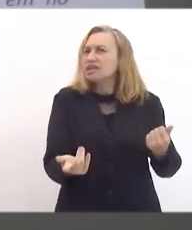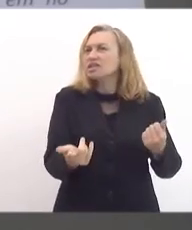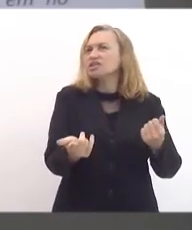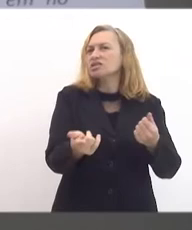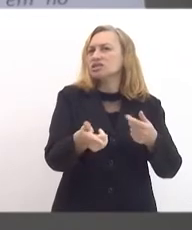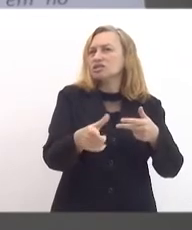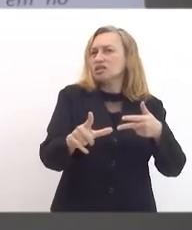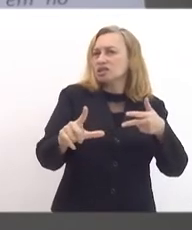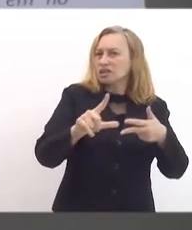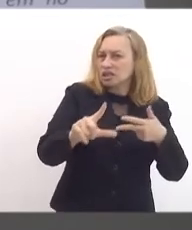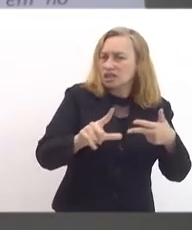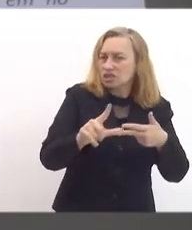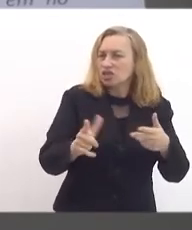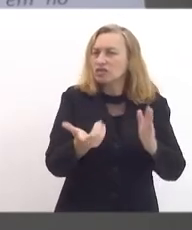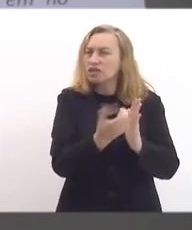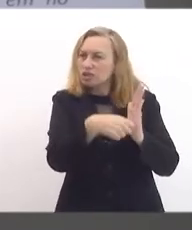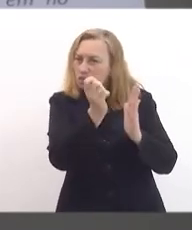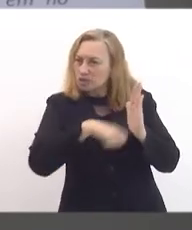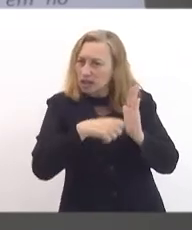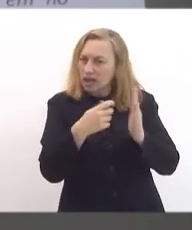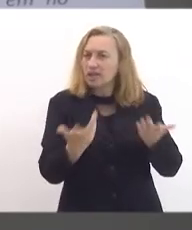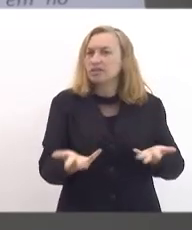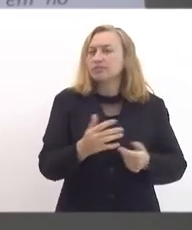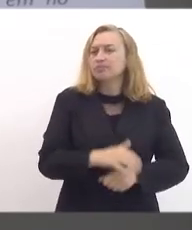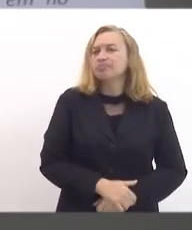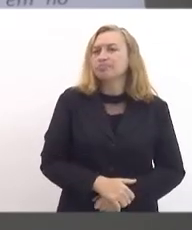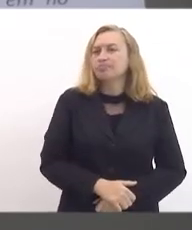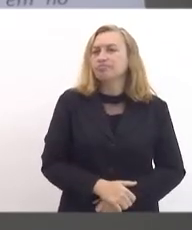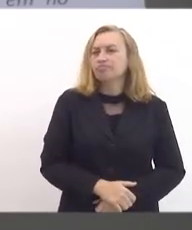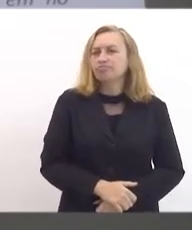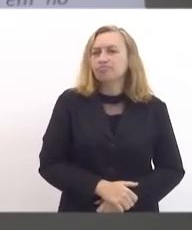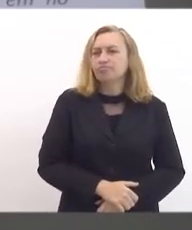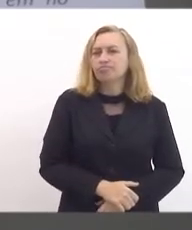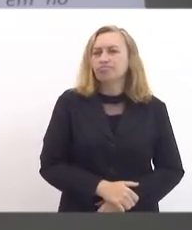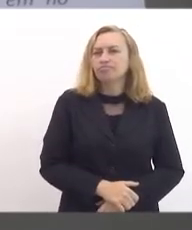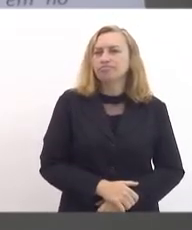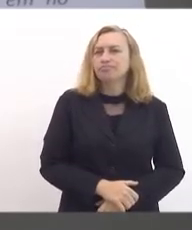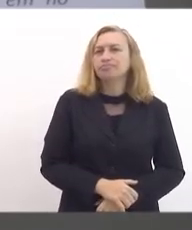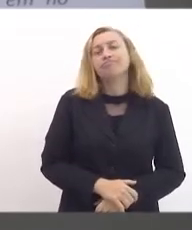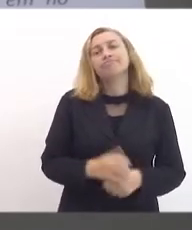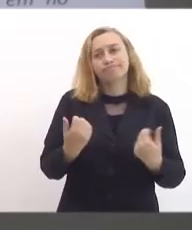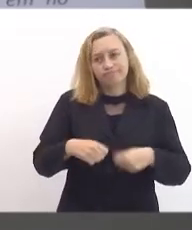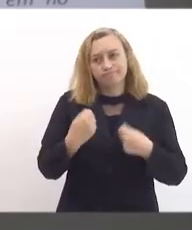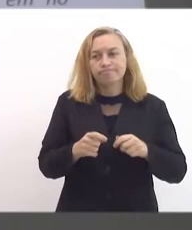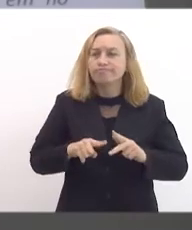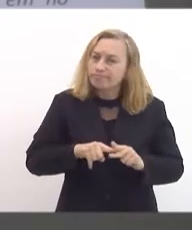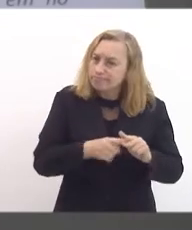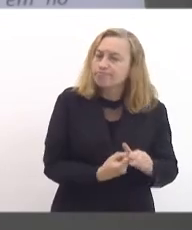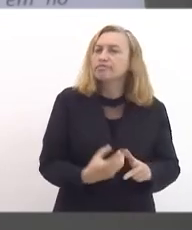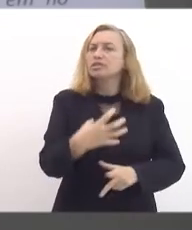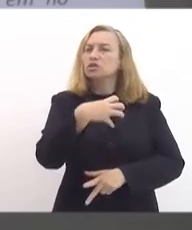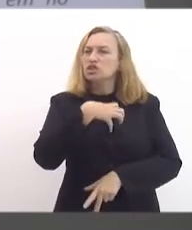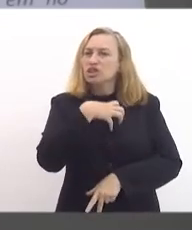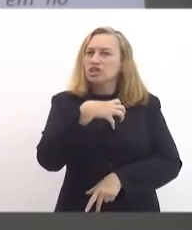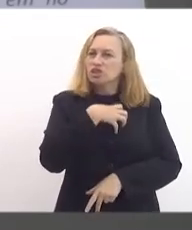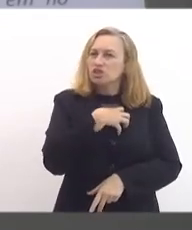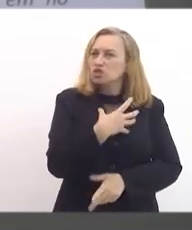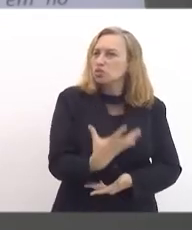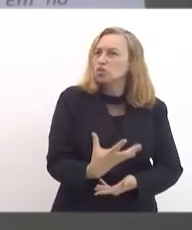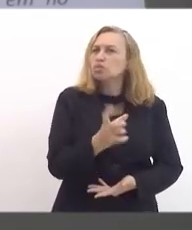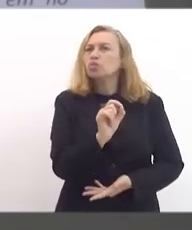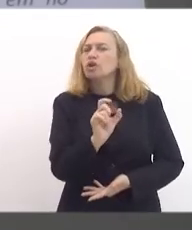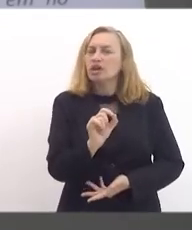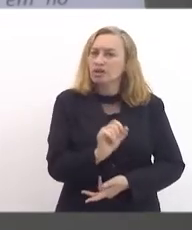de Legislativa tributária tá é merece é uma correção no sentido de estabelecer